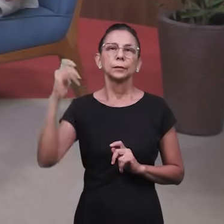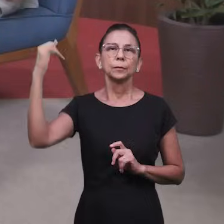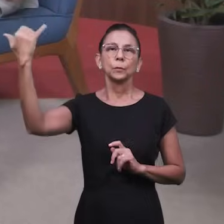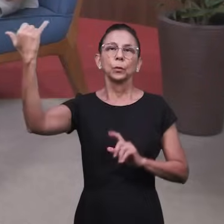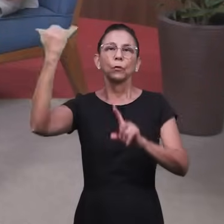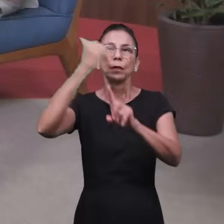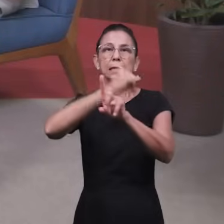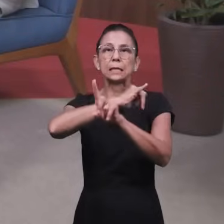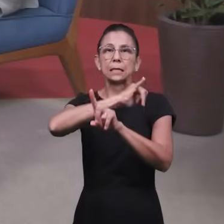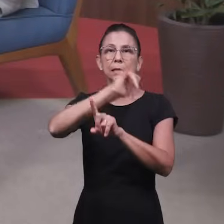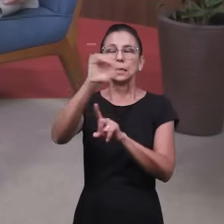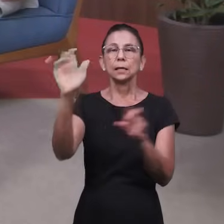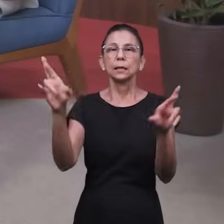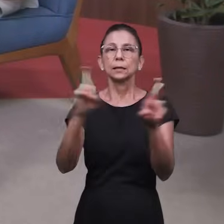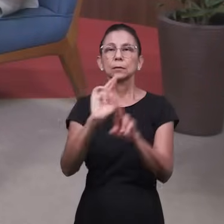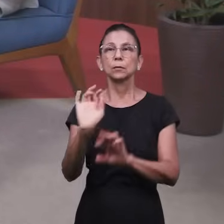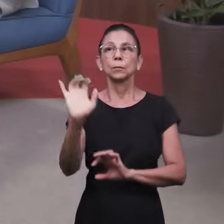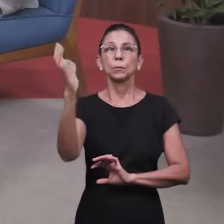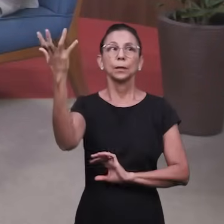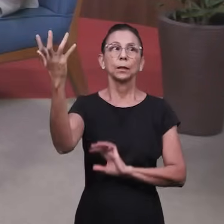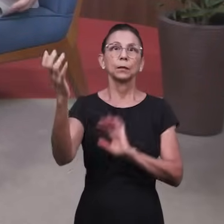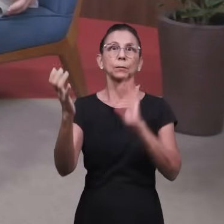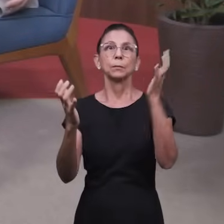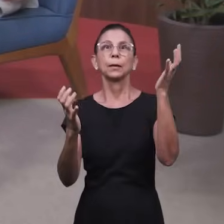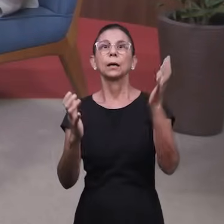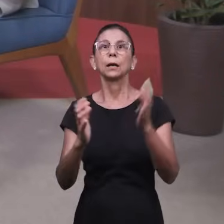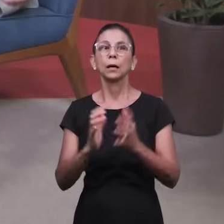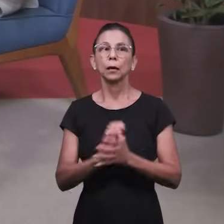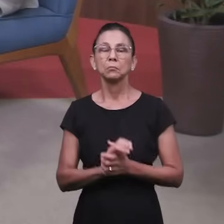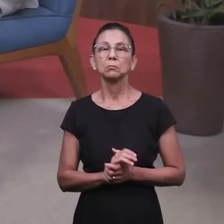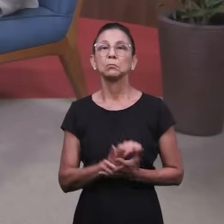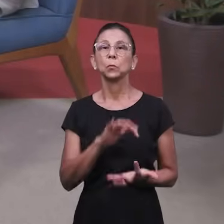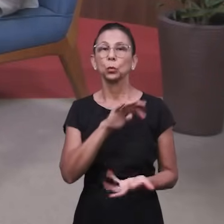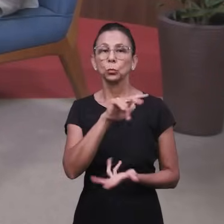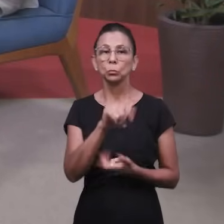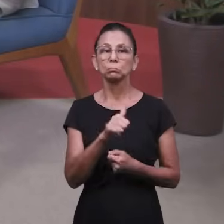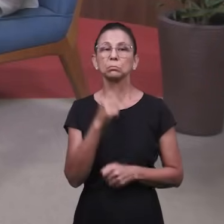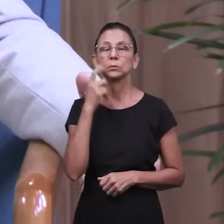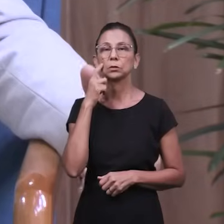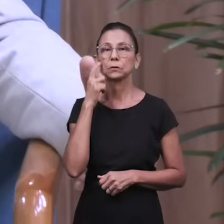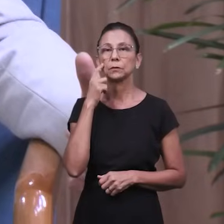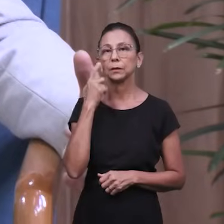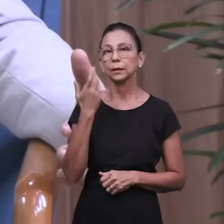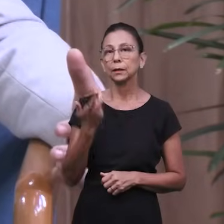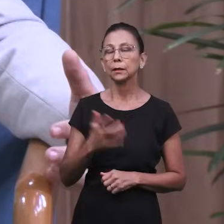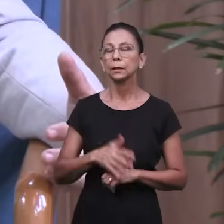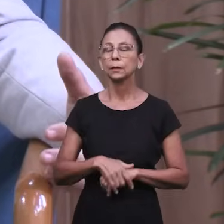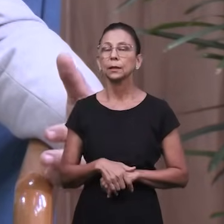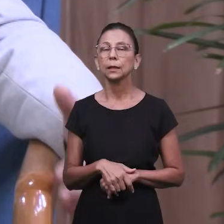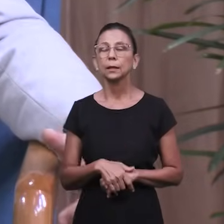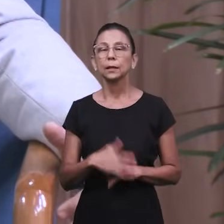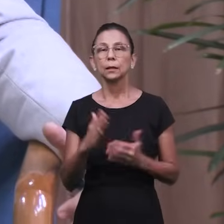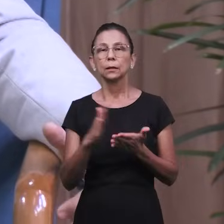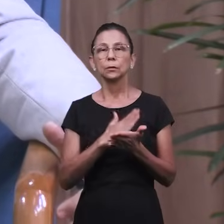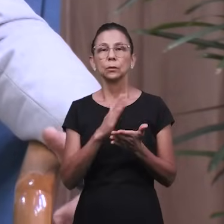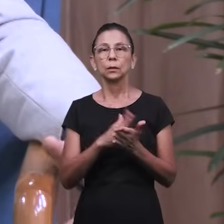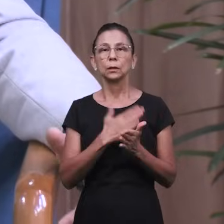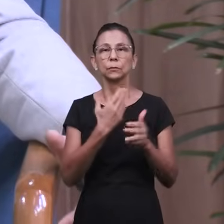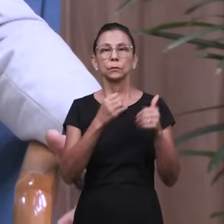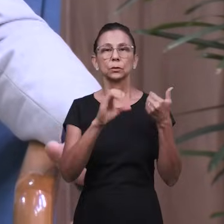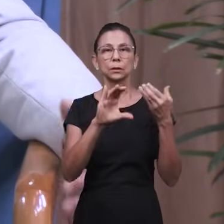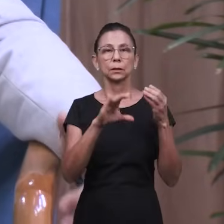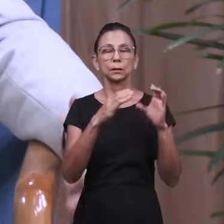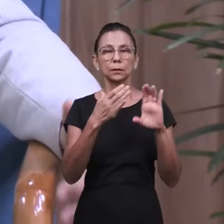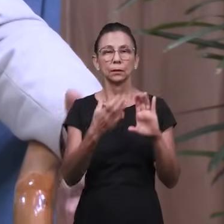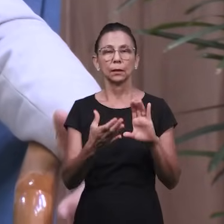são sinais, são elementos trazidos no livro de Cantares, no diálogo do noivo, que é tipo